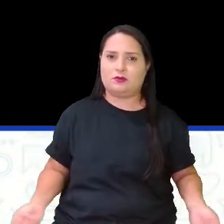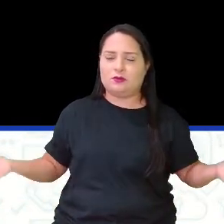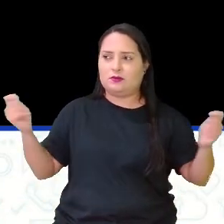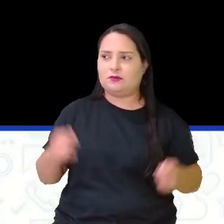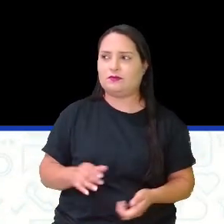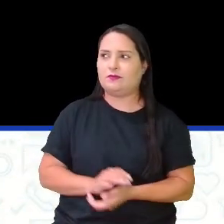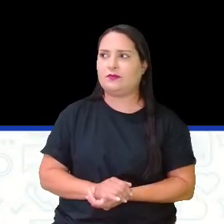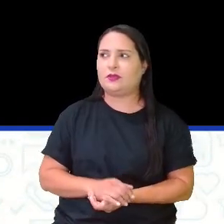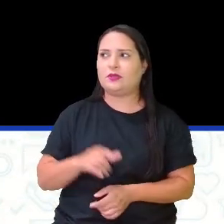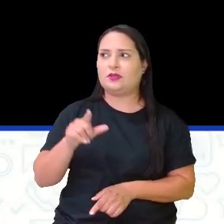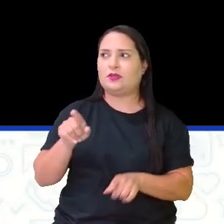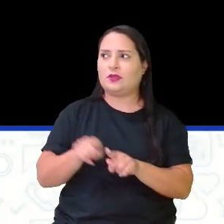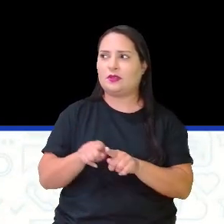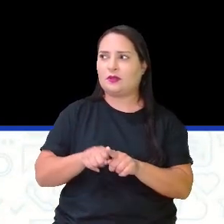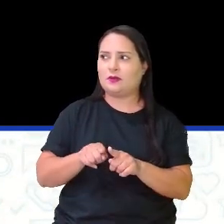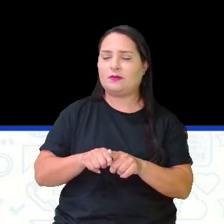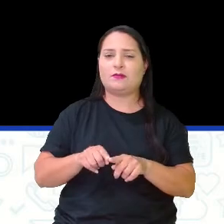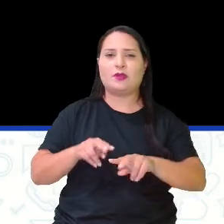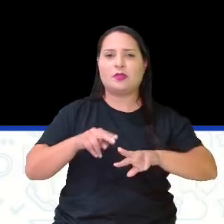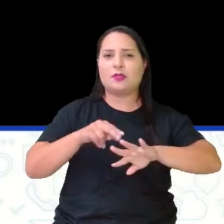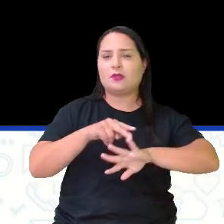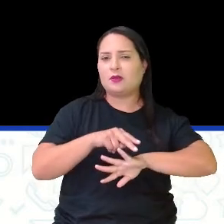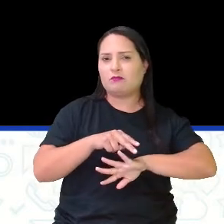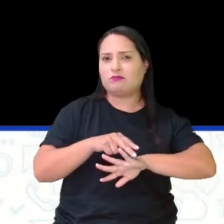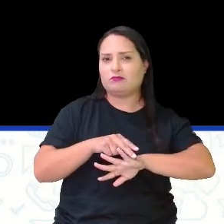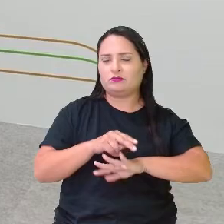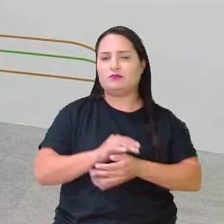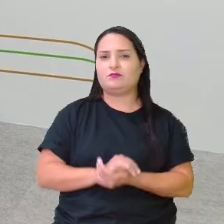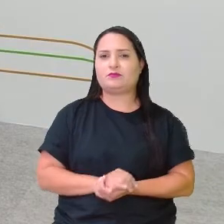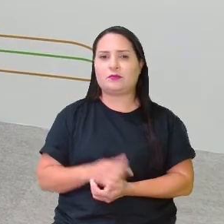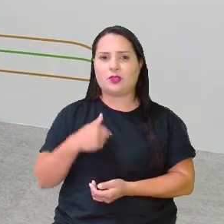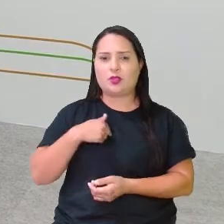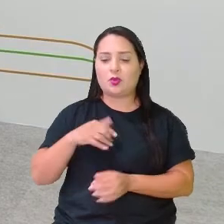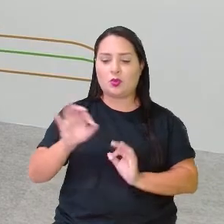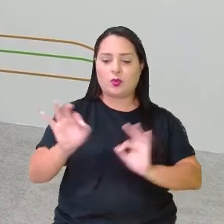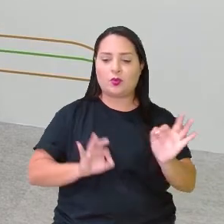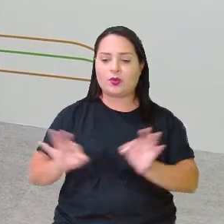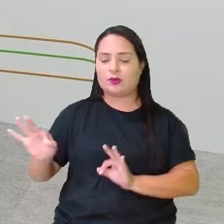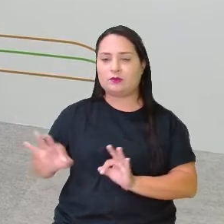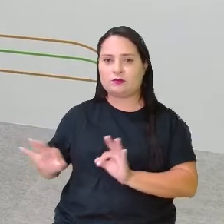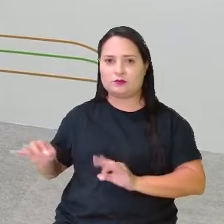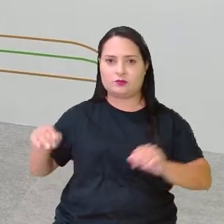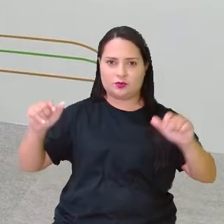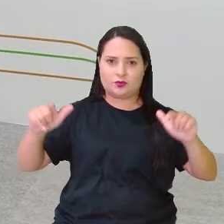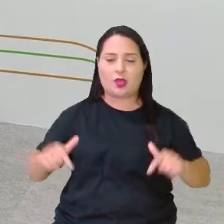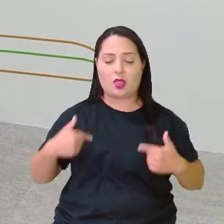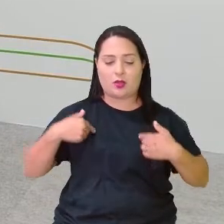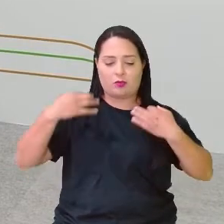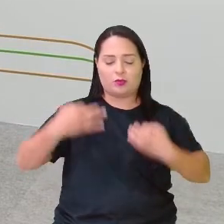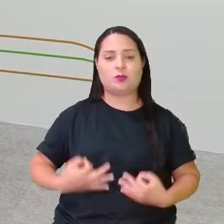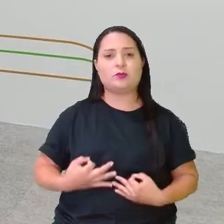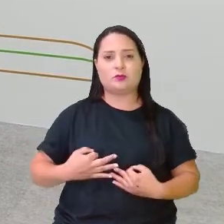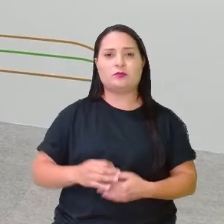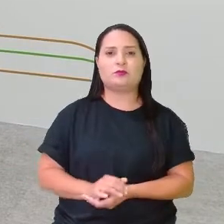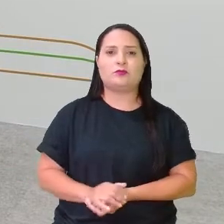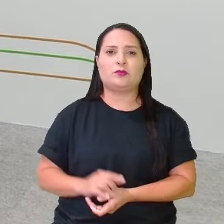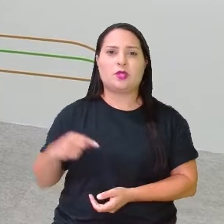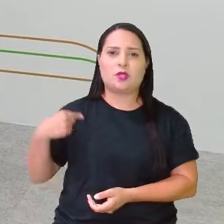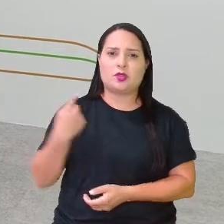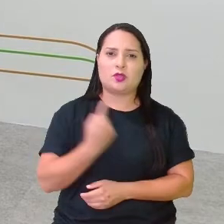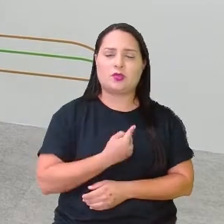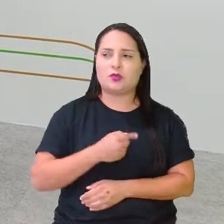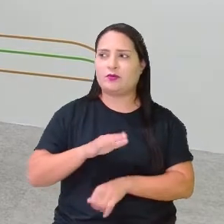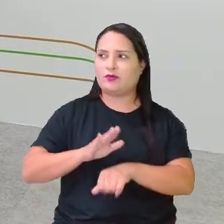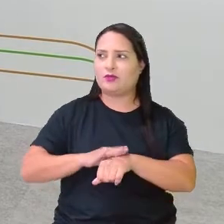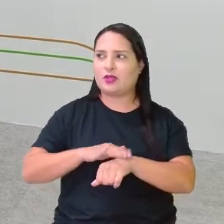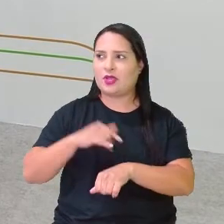improvisada. Então, eu já estou aqui me posicionando no meu ambiente, aqui eu já estou pronto para a gente fazer. Vejam que eu